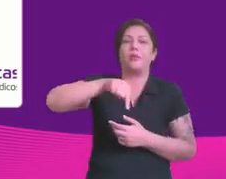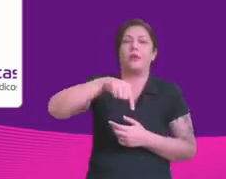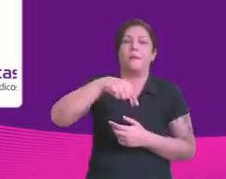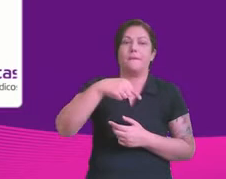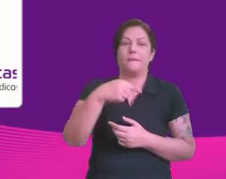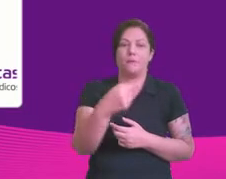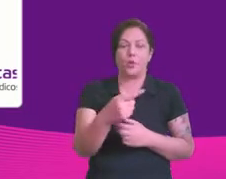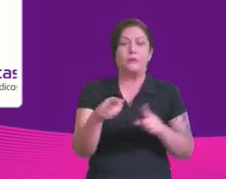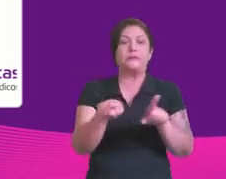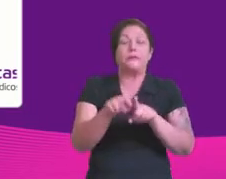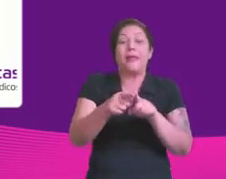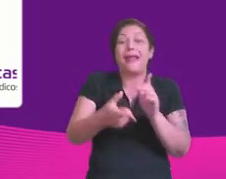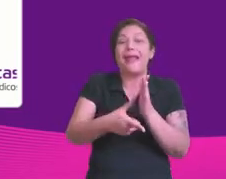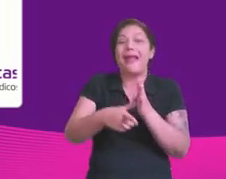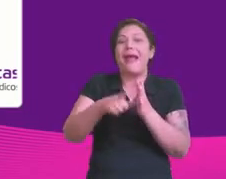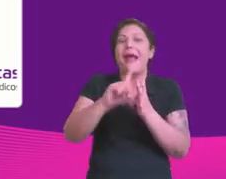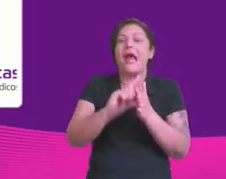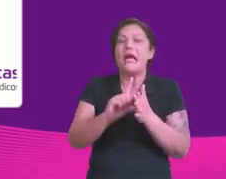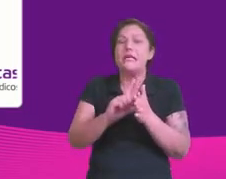pré-operatório,